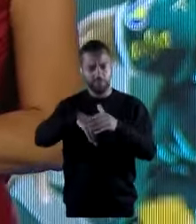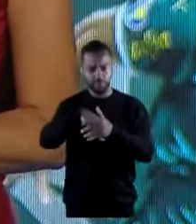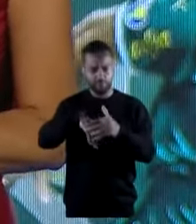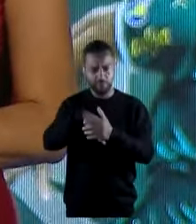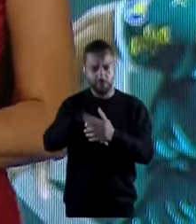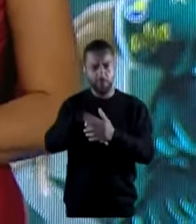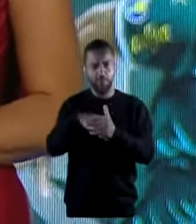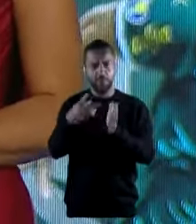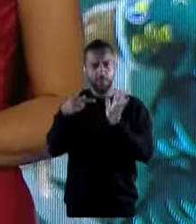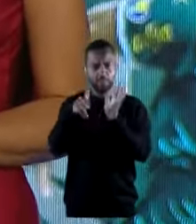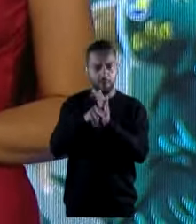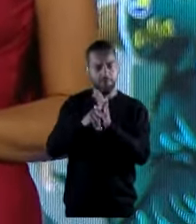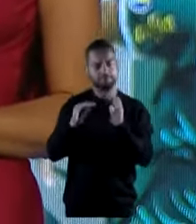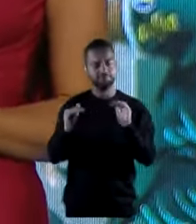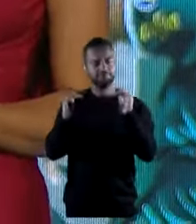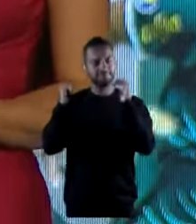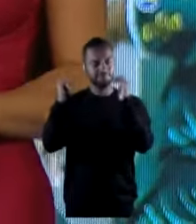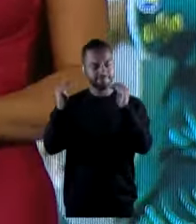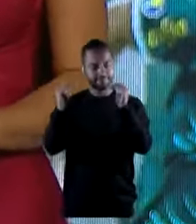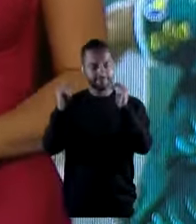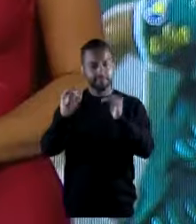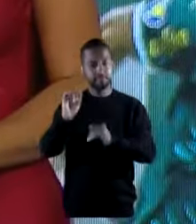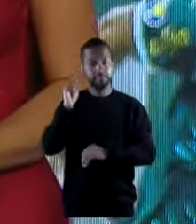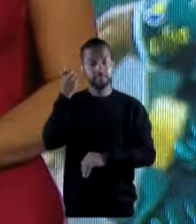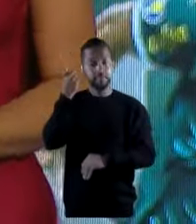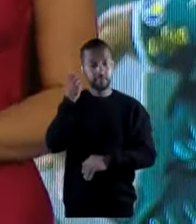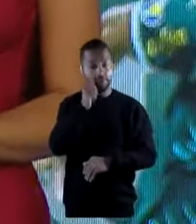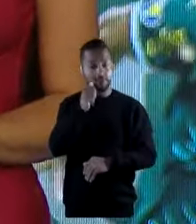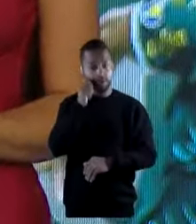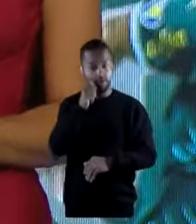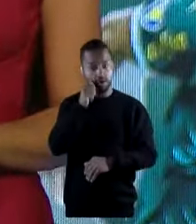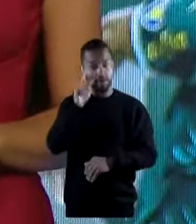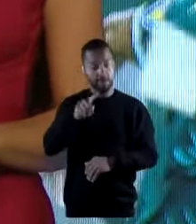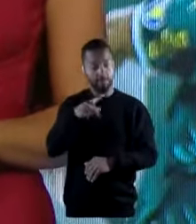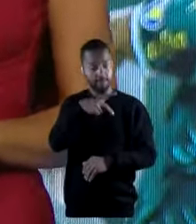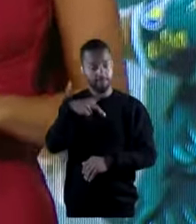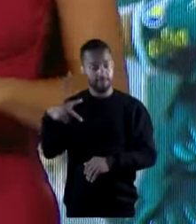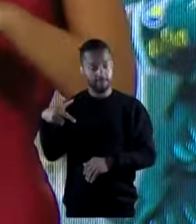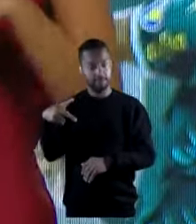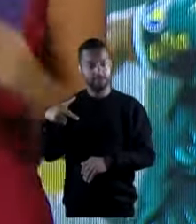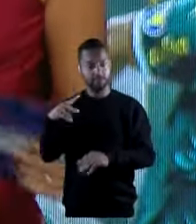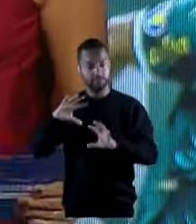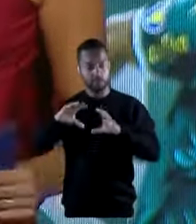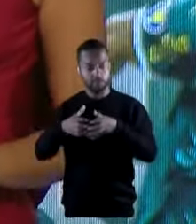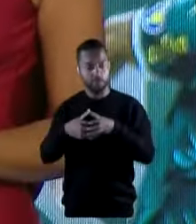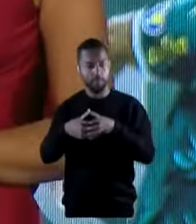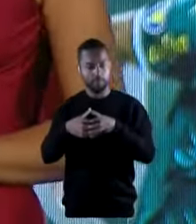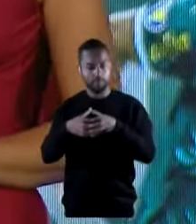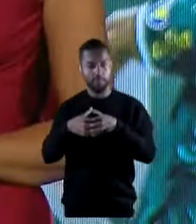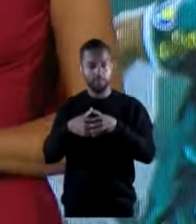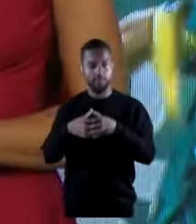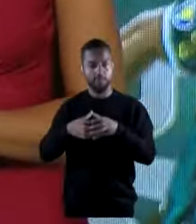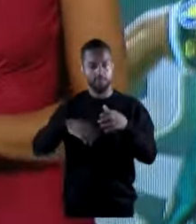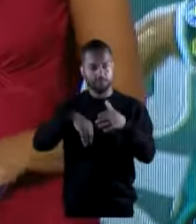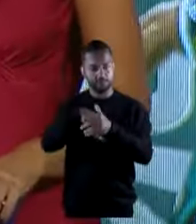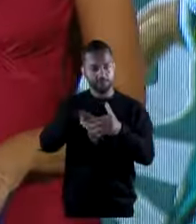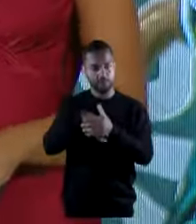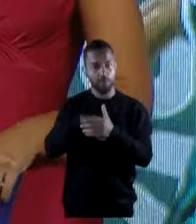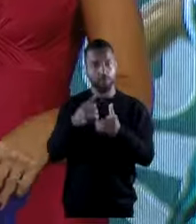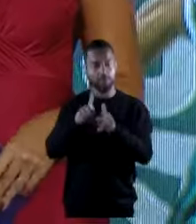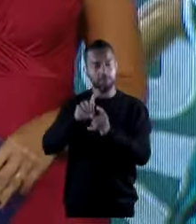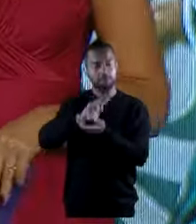de futebol de elite, primeira mulher presidente de um clube de futebol de elite e multicampeão? Exatamente.